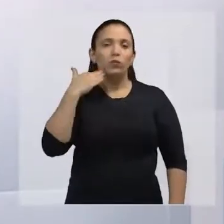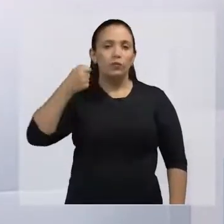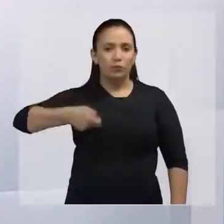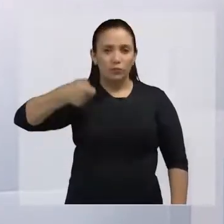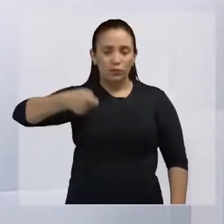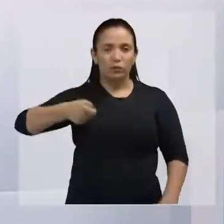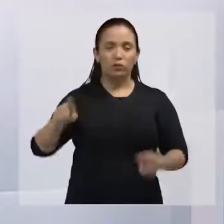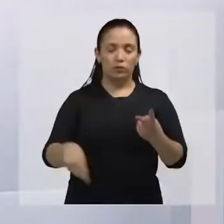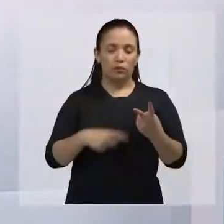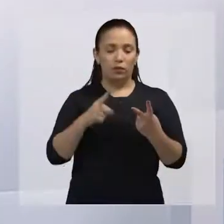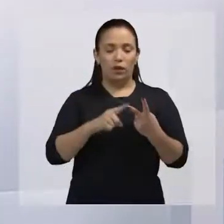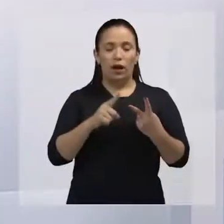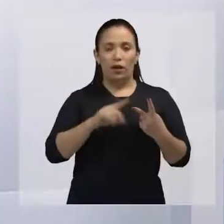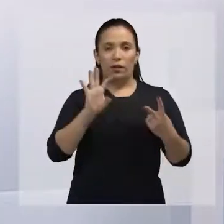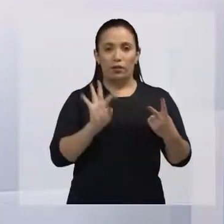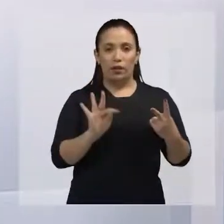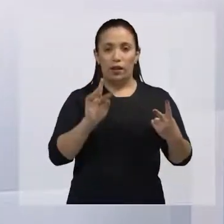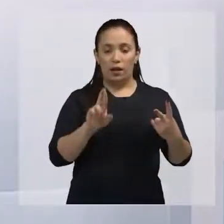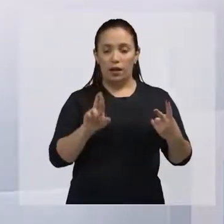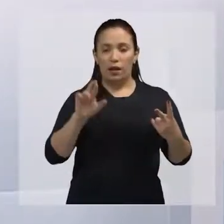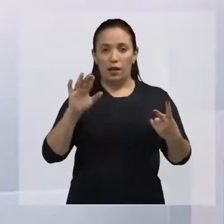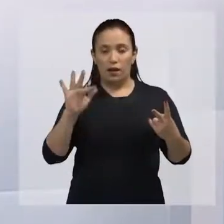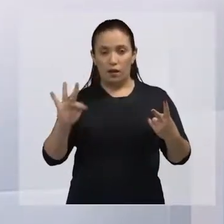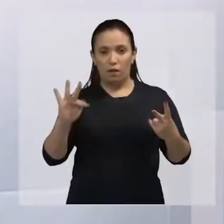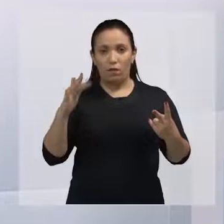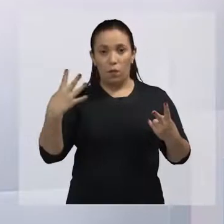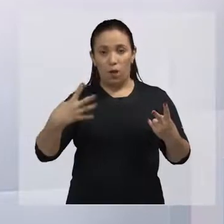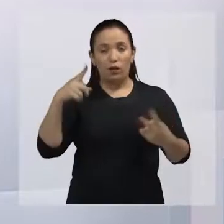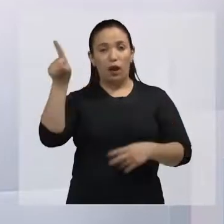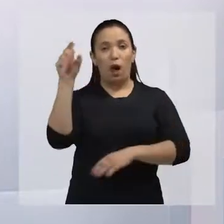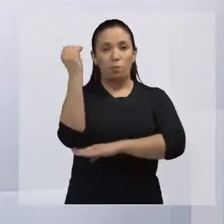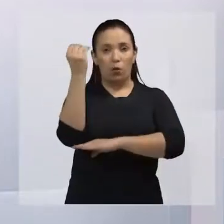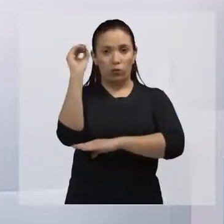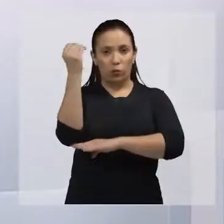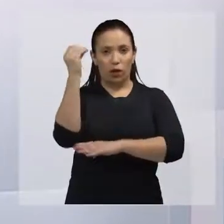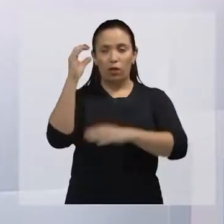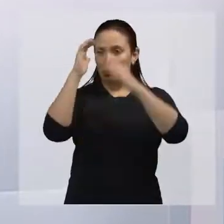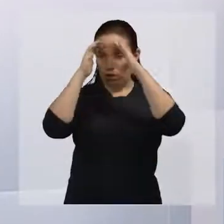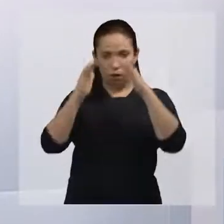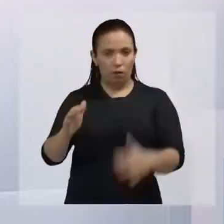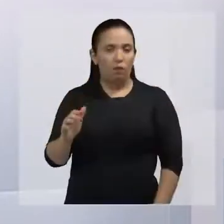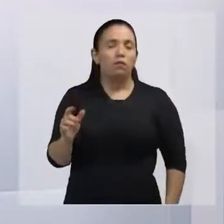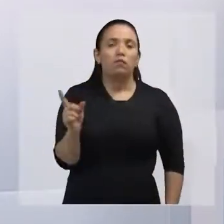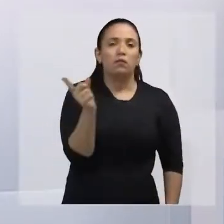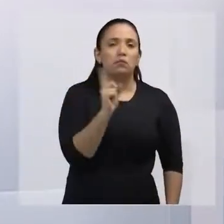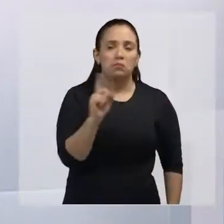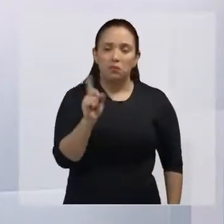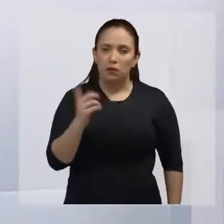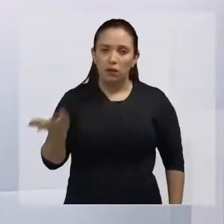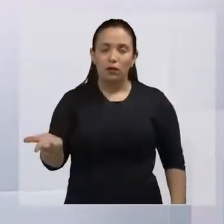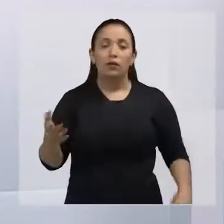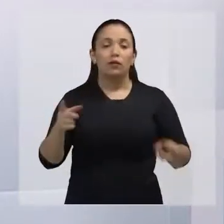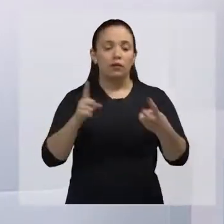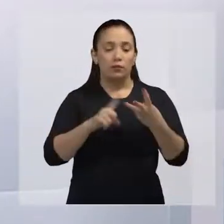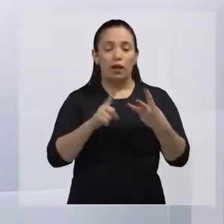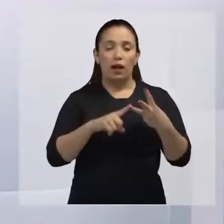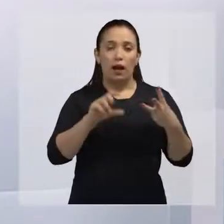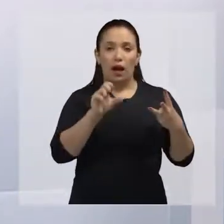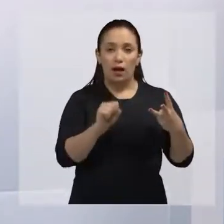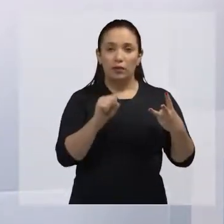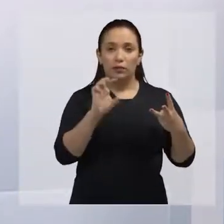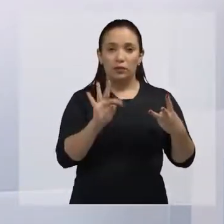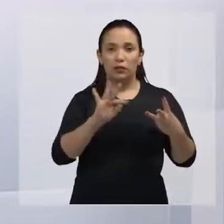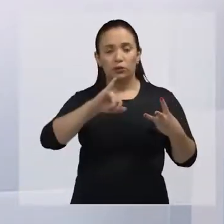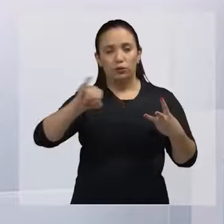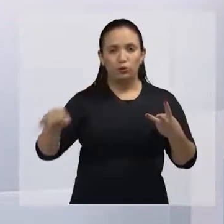não respeitou a turma do TRF-4, lá de Porto Alegre, o Carlos Frederico, não respeitou o STJ,